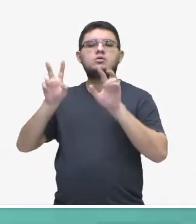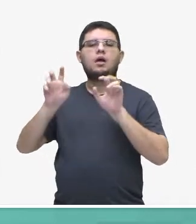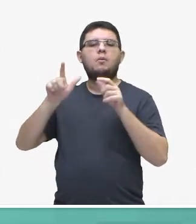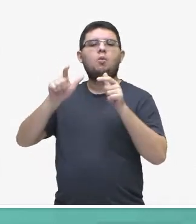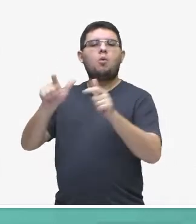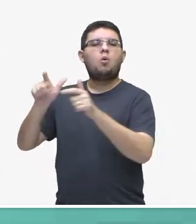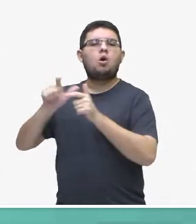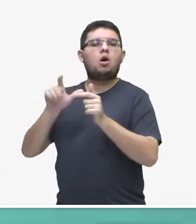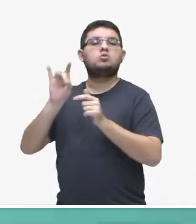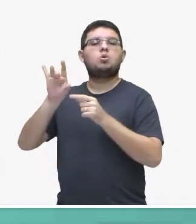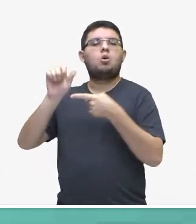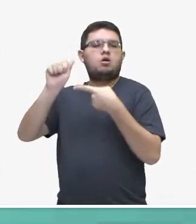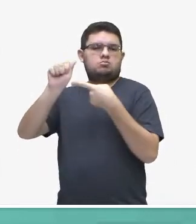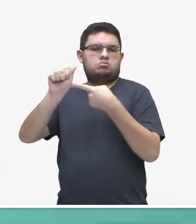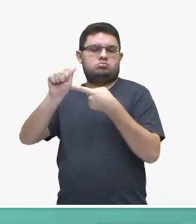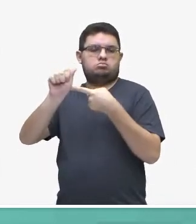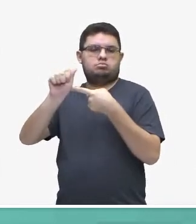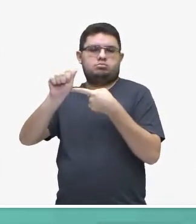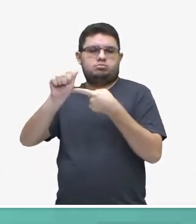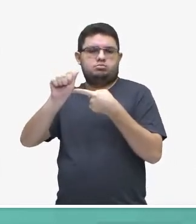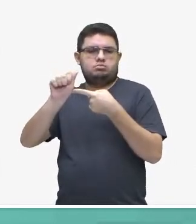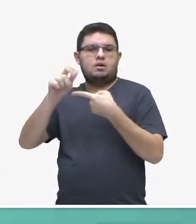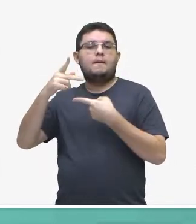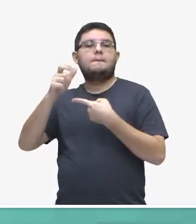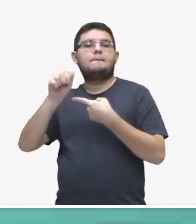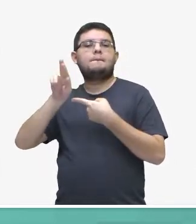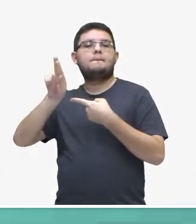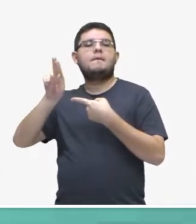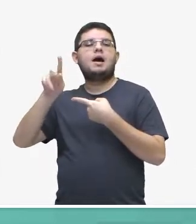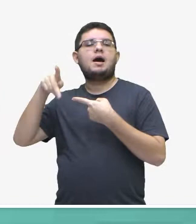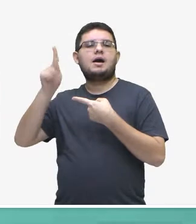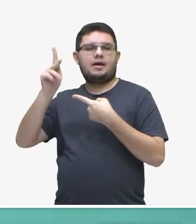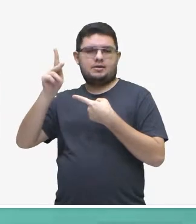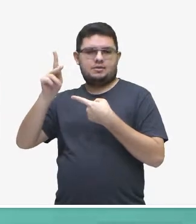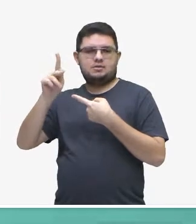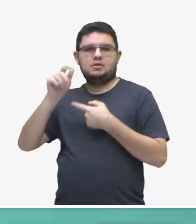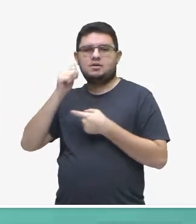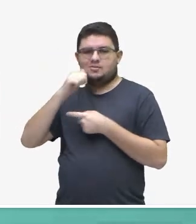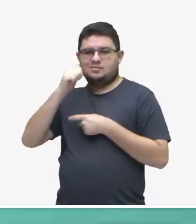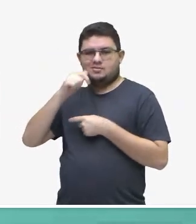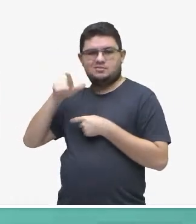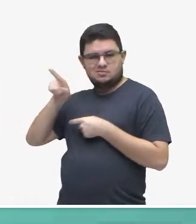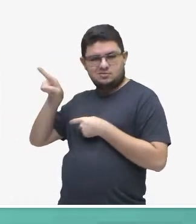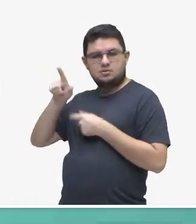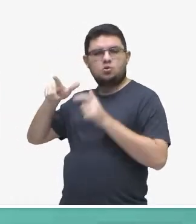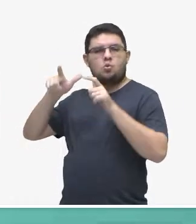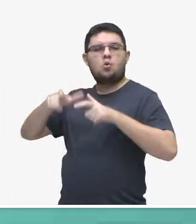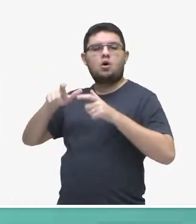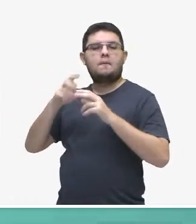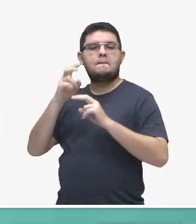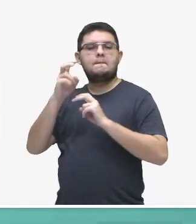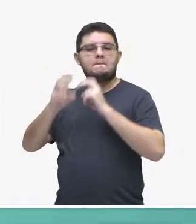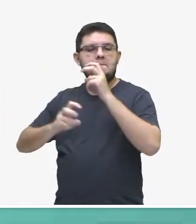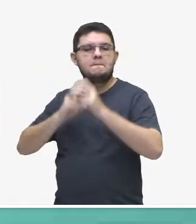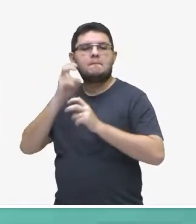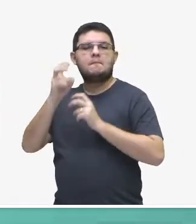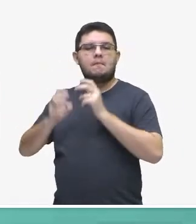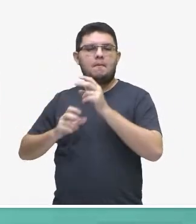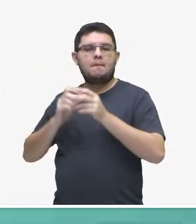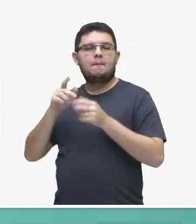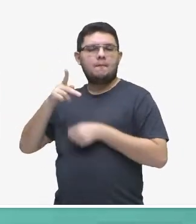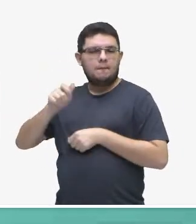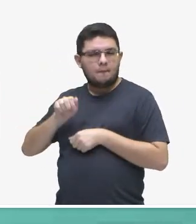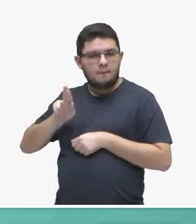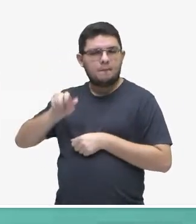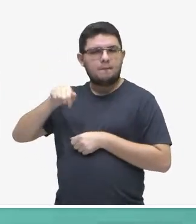a letter A. She is at the park. Ela está no parque, ok? Where is Victoria? Inclusive,